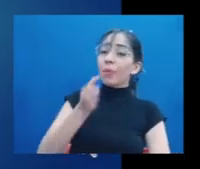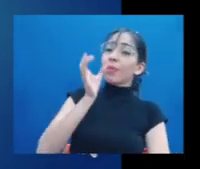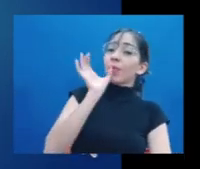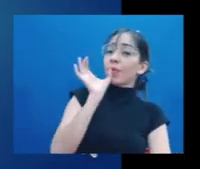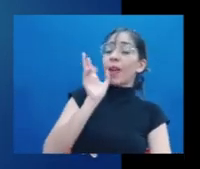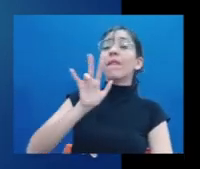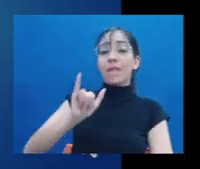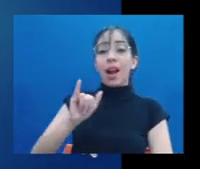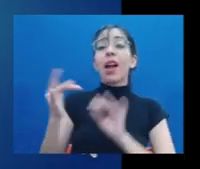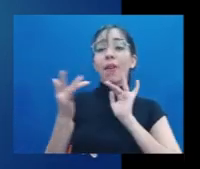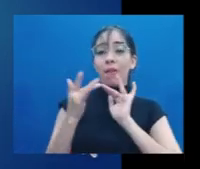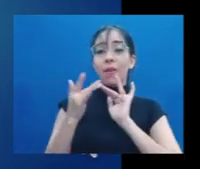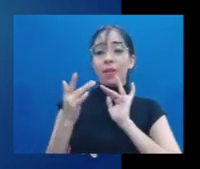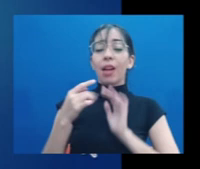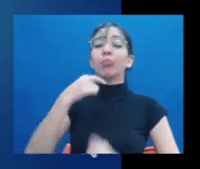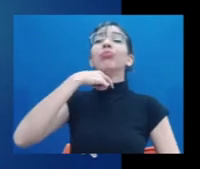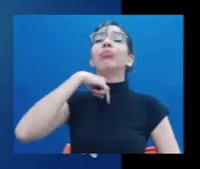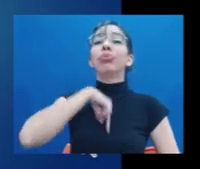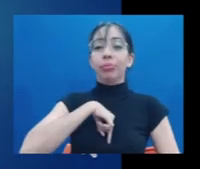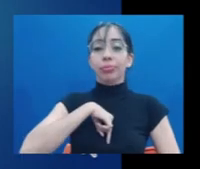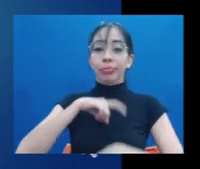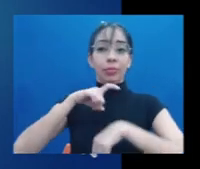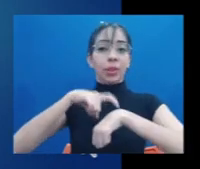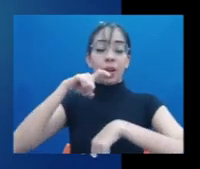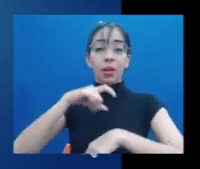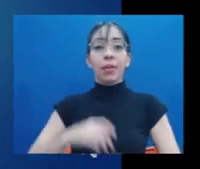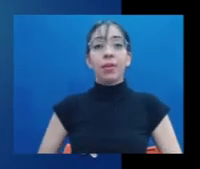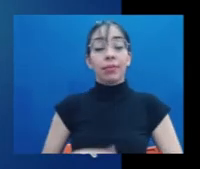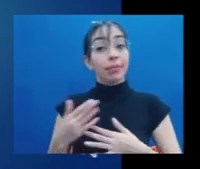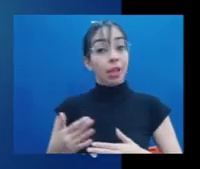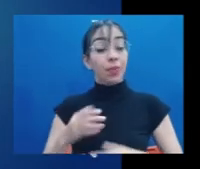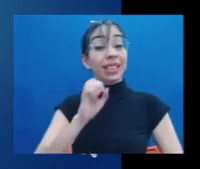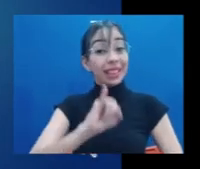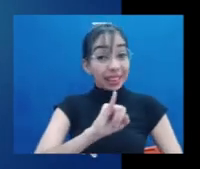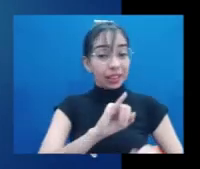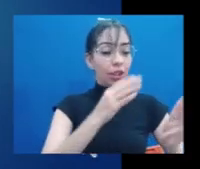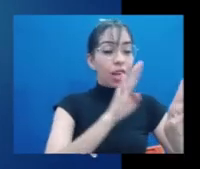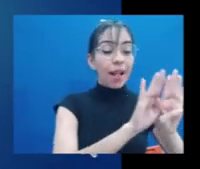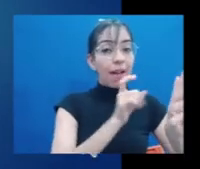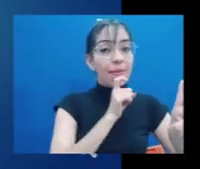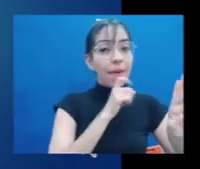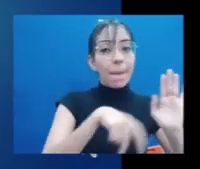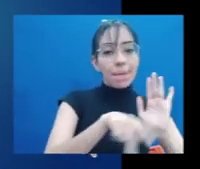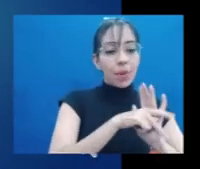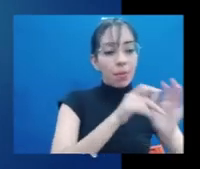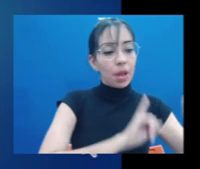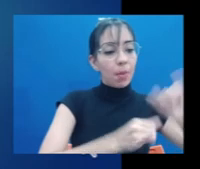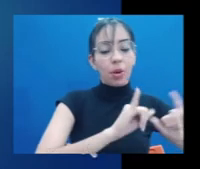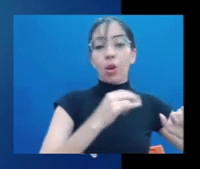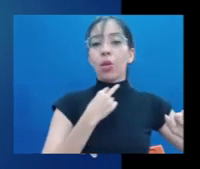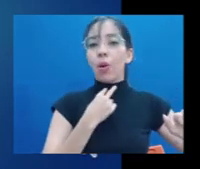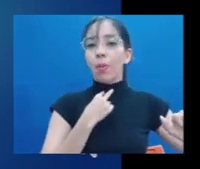laboratório. Isso é outra temeridade, gente. Por quê? Vapores podem estar se acumulando ali nessa geladeira, né?